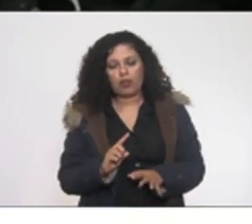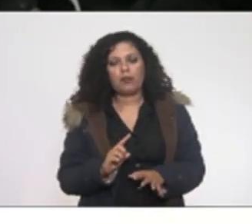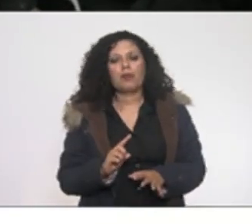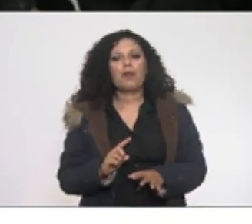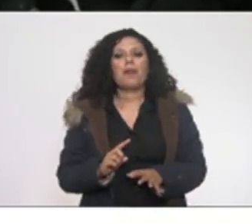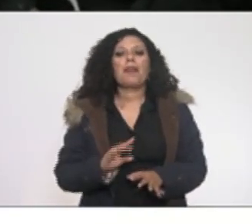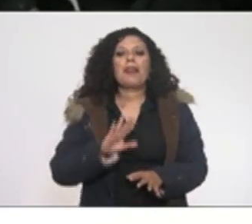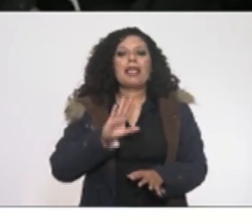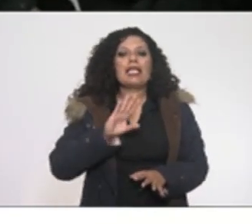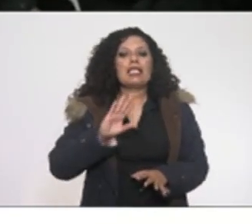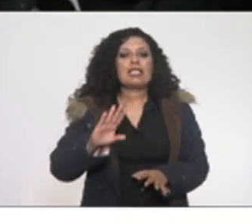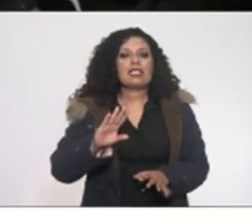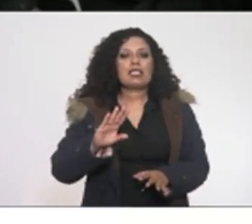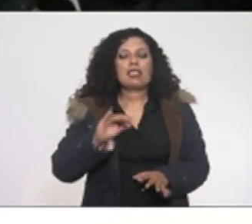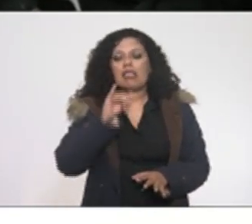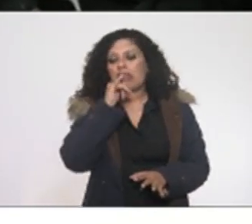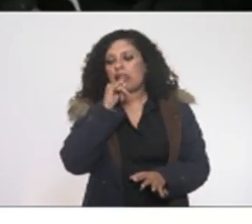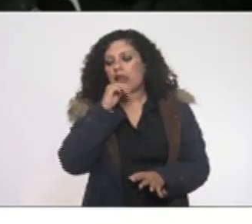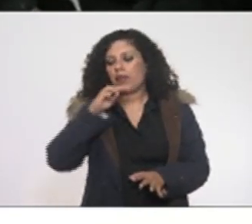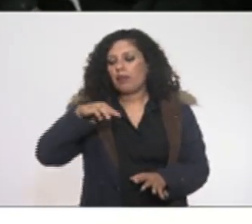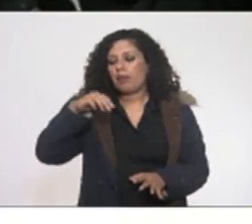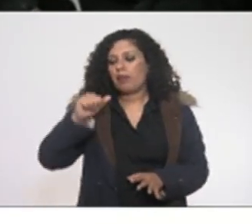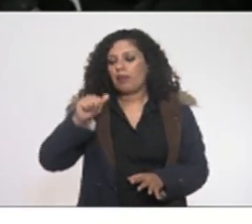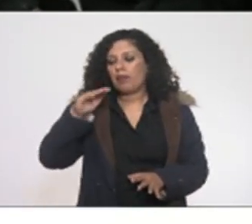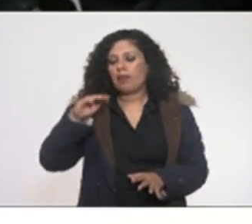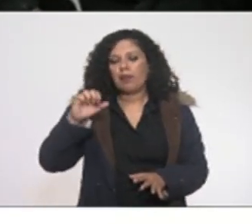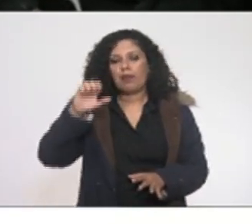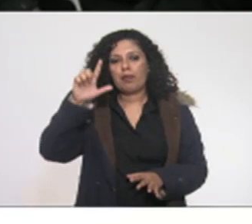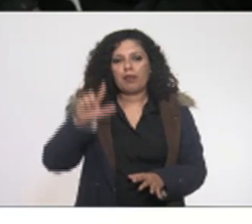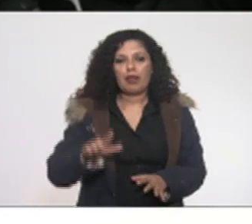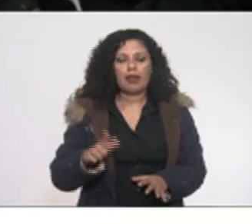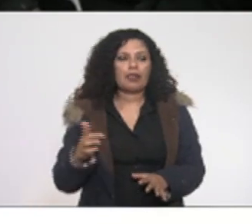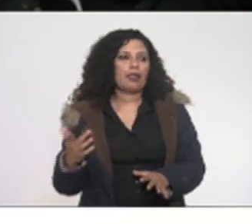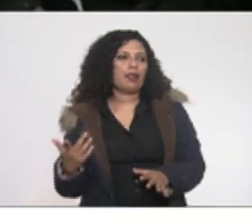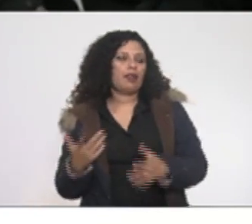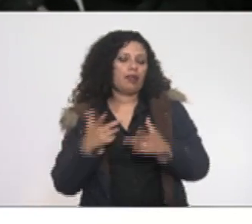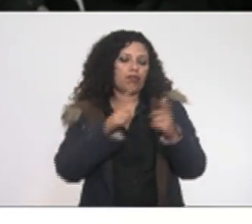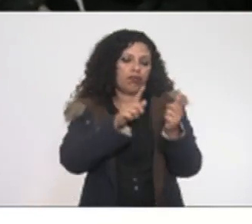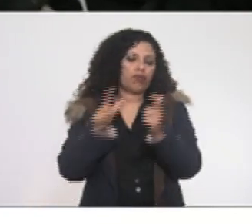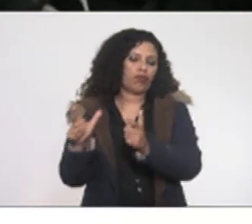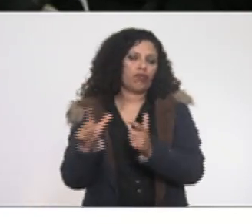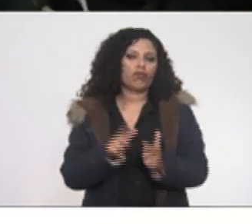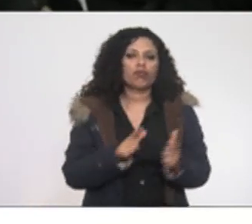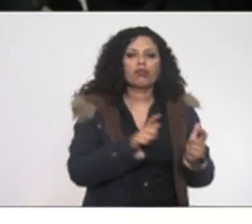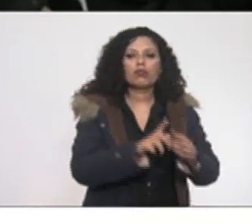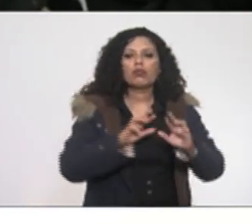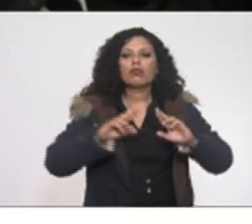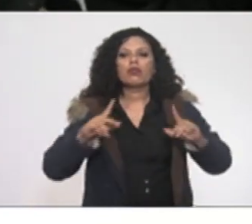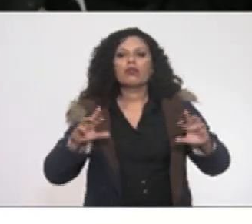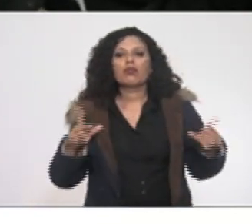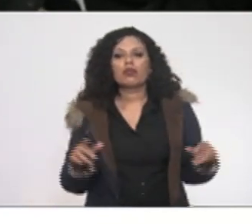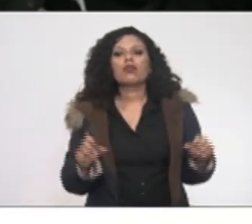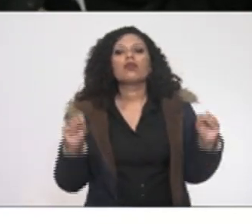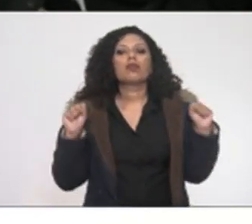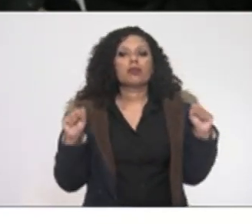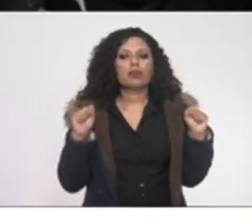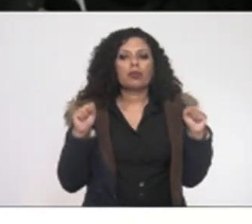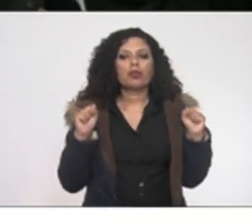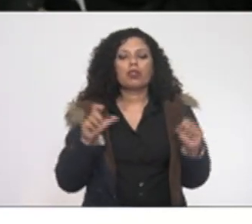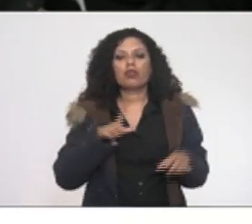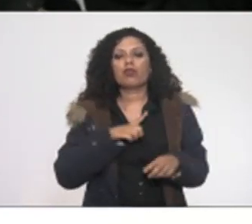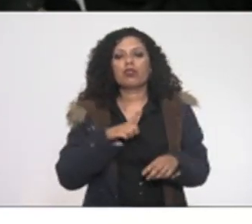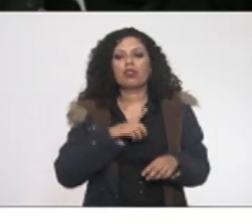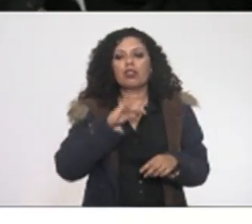tal, Macaé tenha um Citygate no mesmo município, aí tem direito à